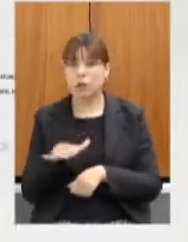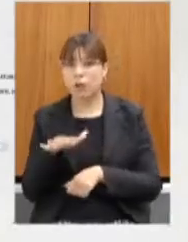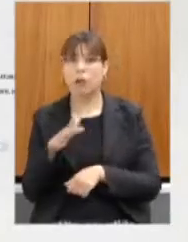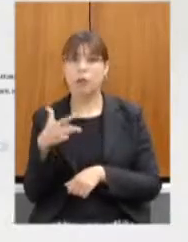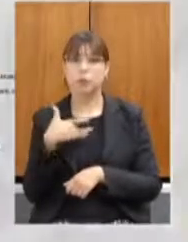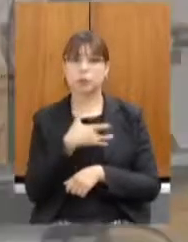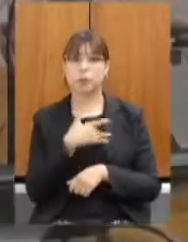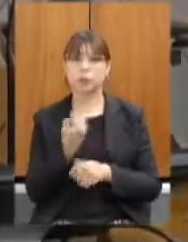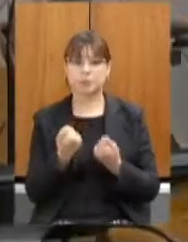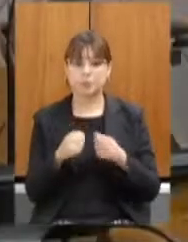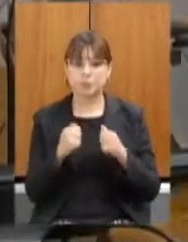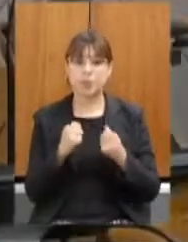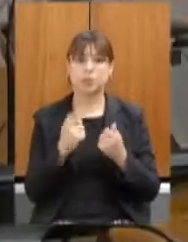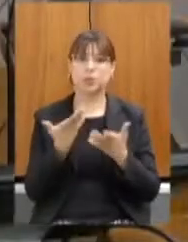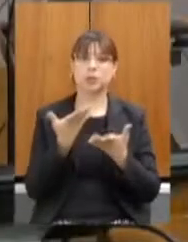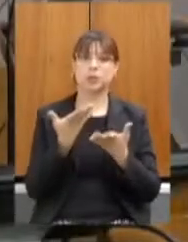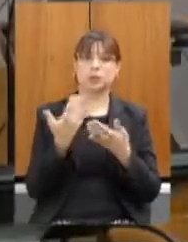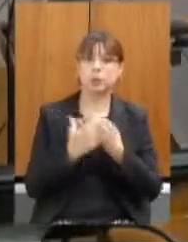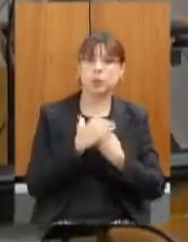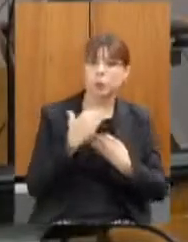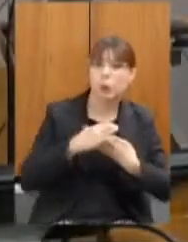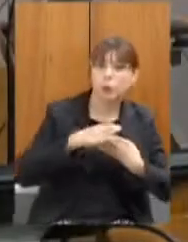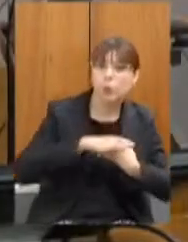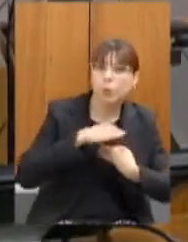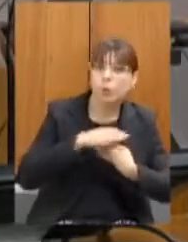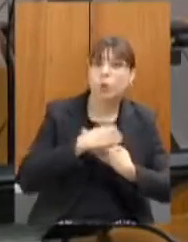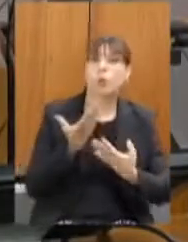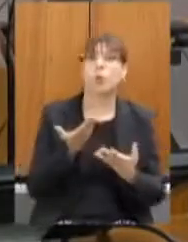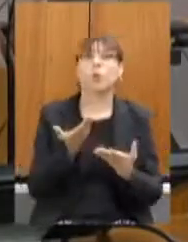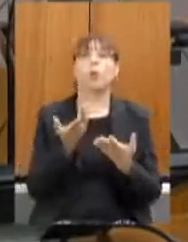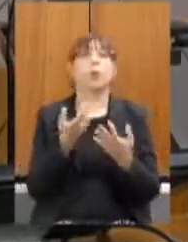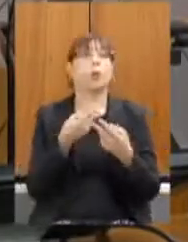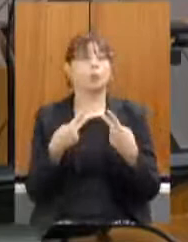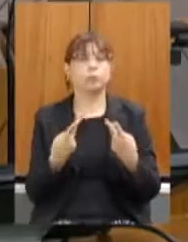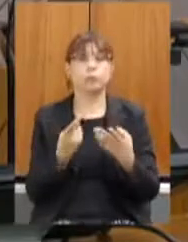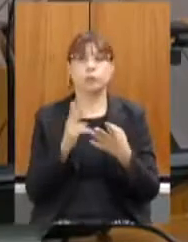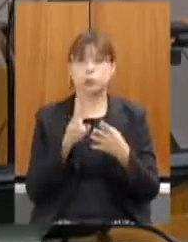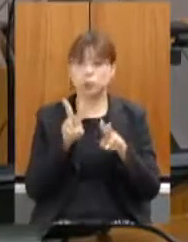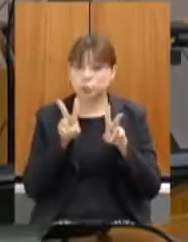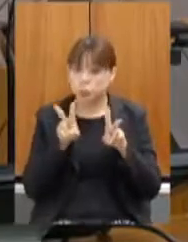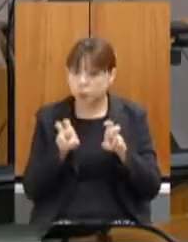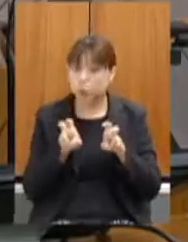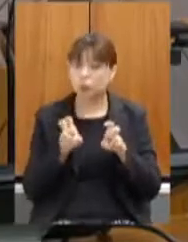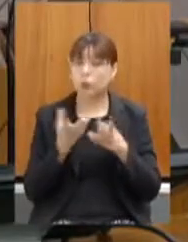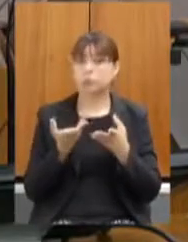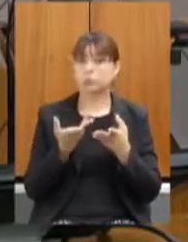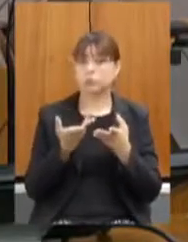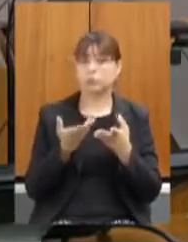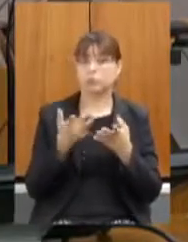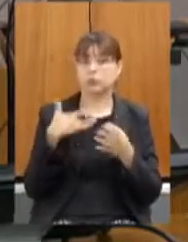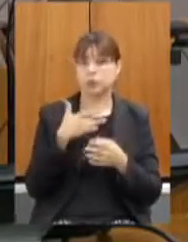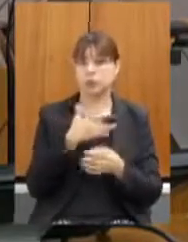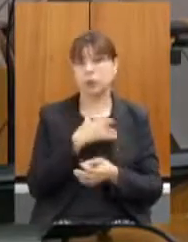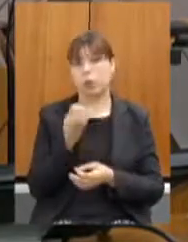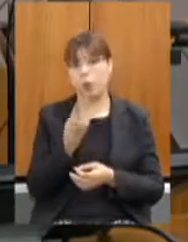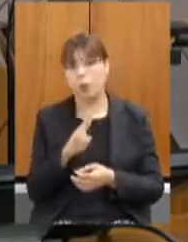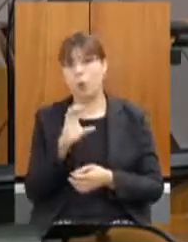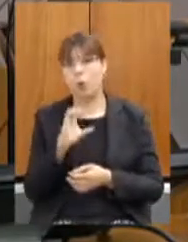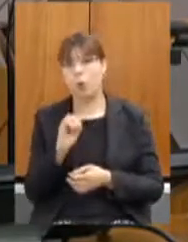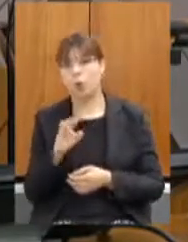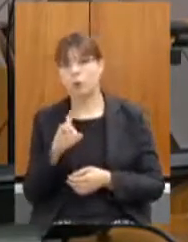orientação em praticamente tudo que tem relação com a nossa rede e com a couve 19 ele encontra no site da secretaria